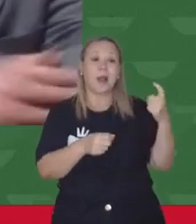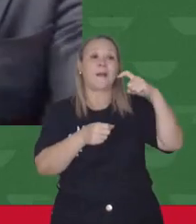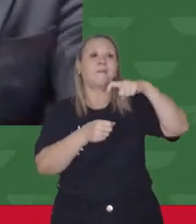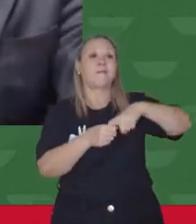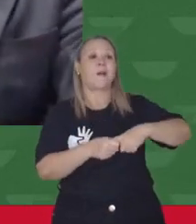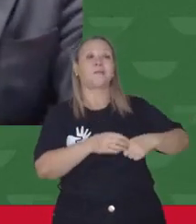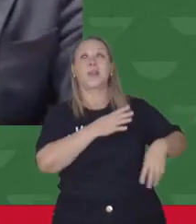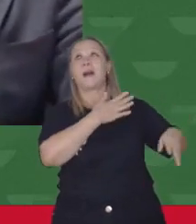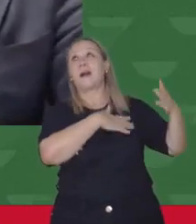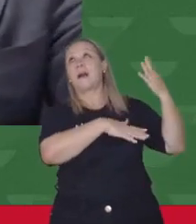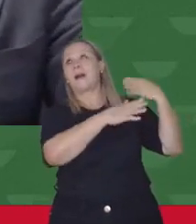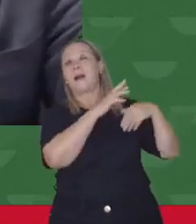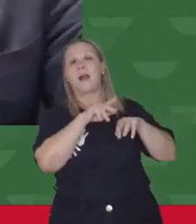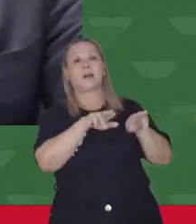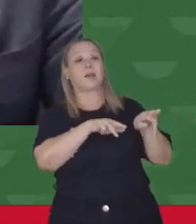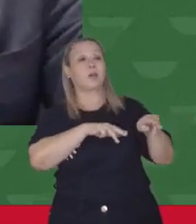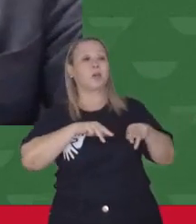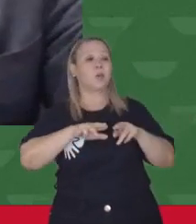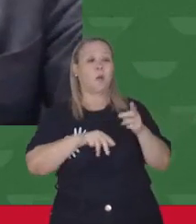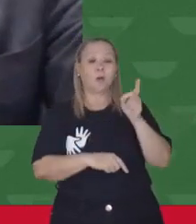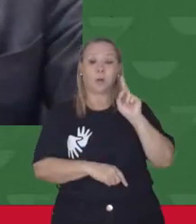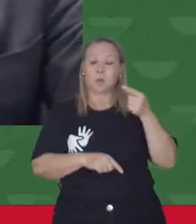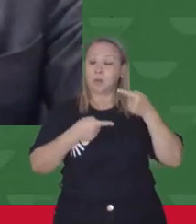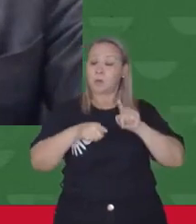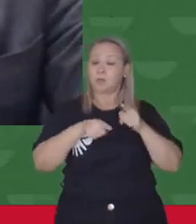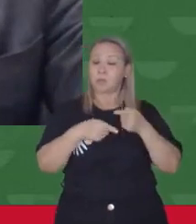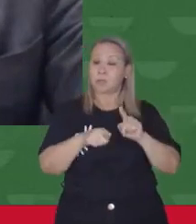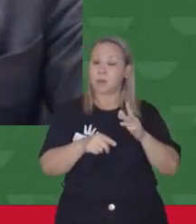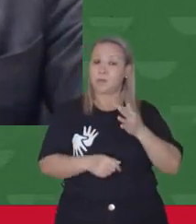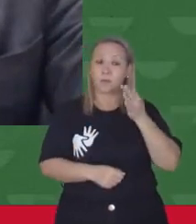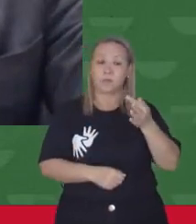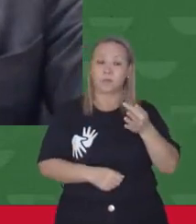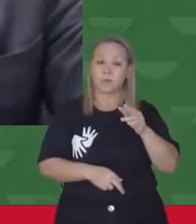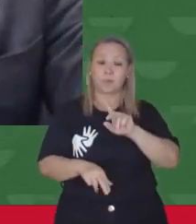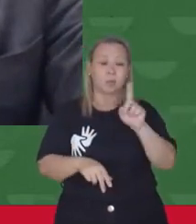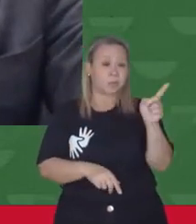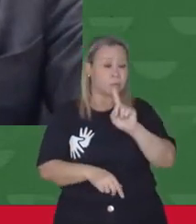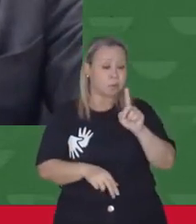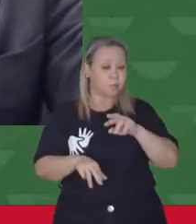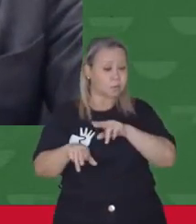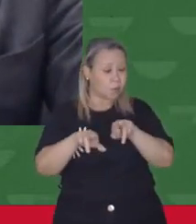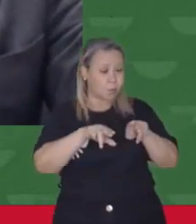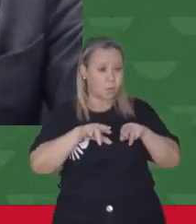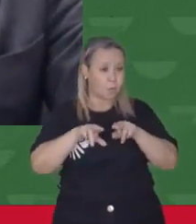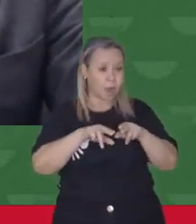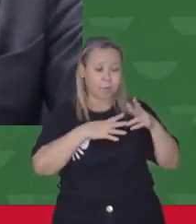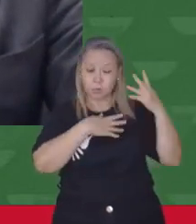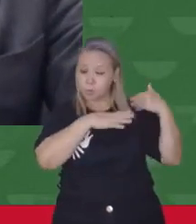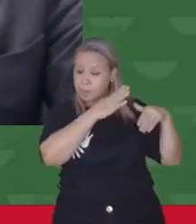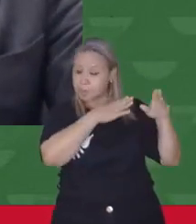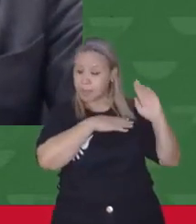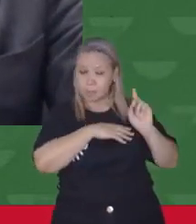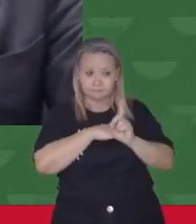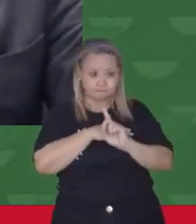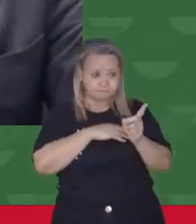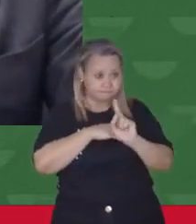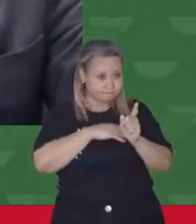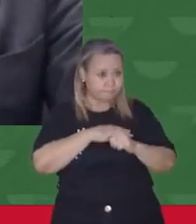exatamente ao que era antes, porque os desafios do futuro não são os mesmos desafios do passado. Então nós teremos